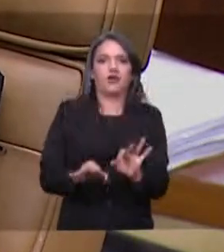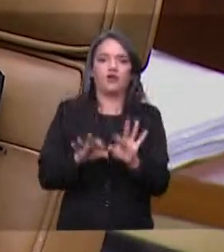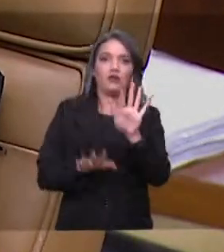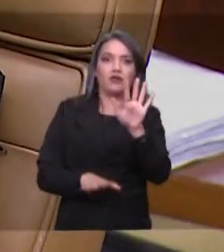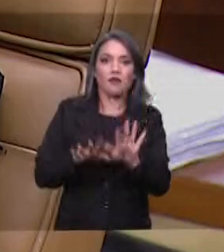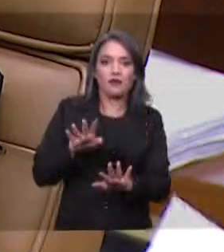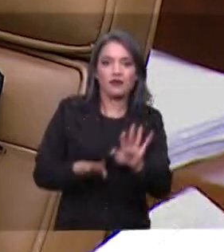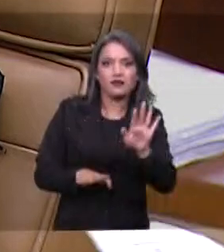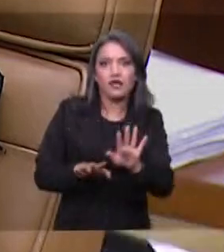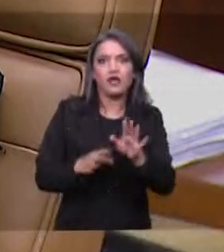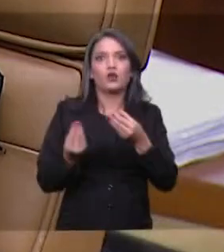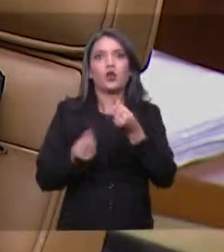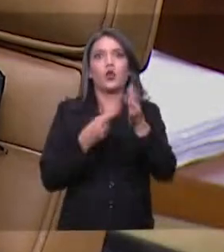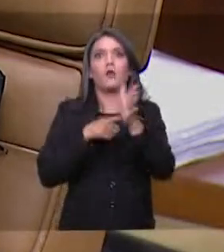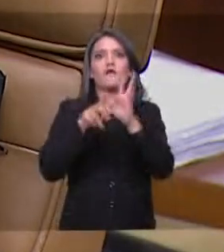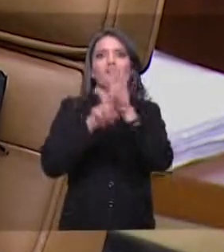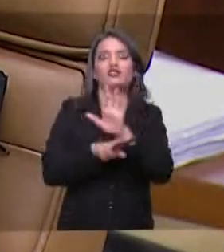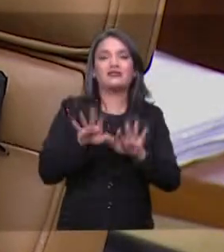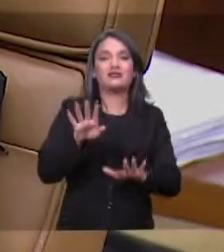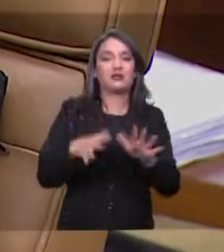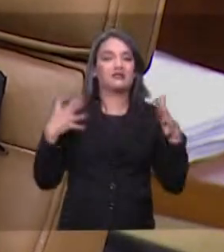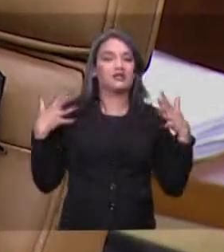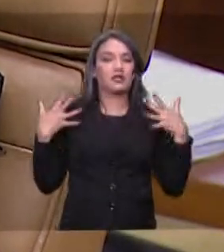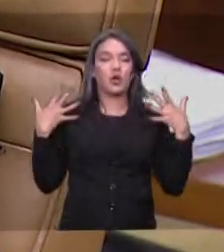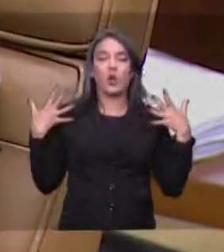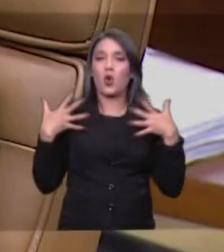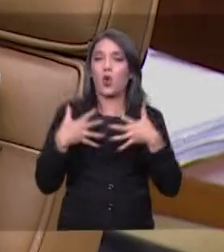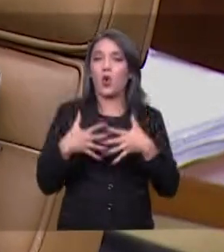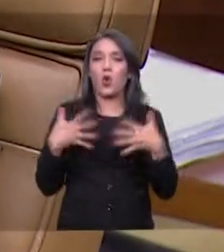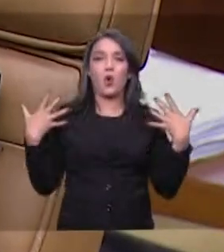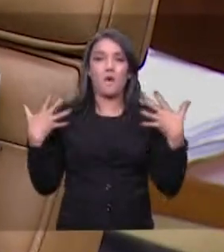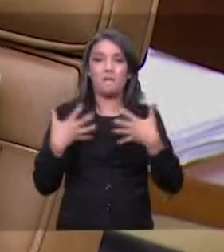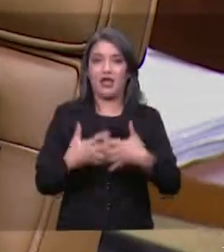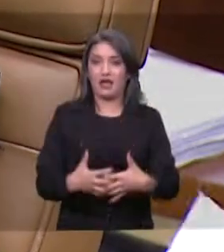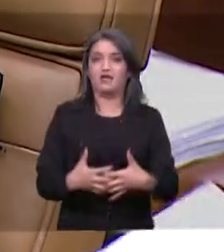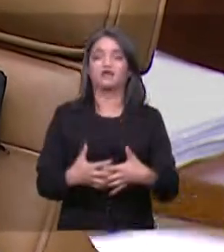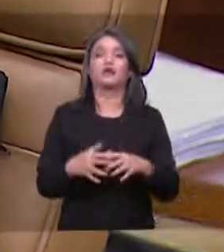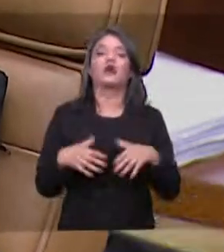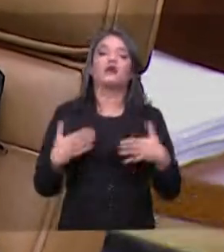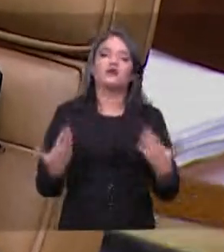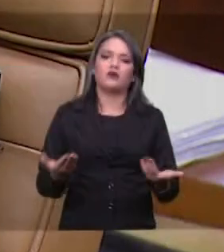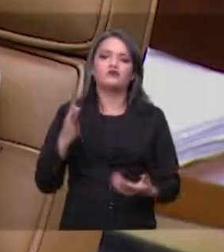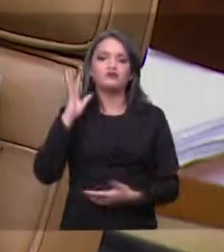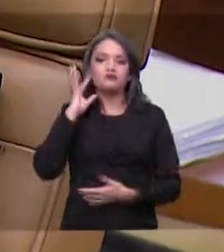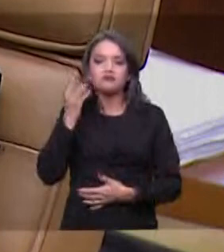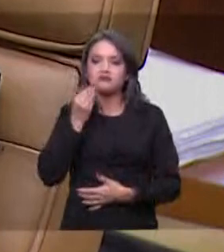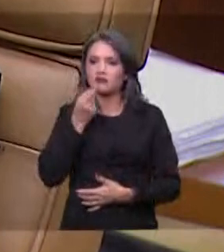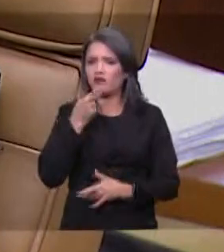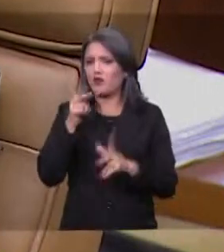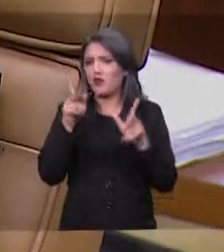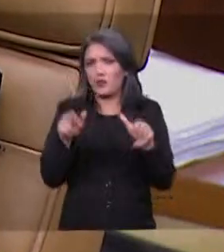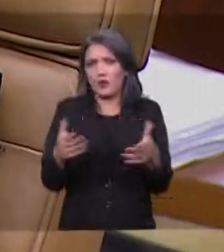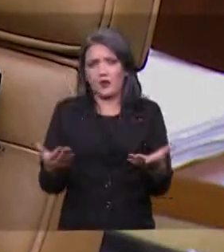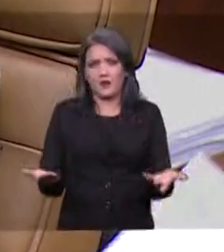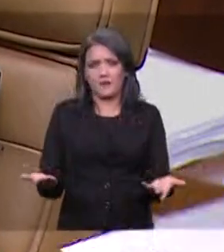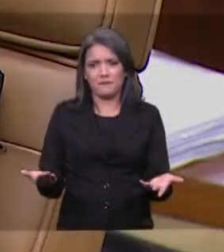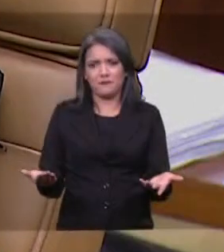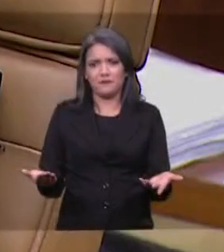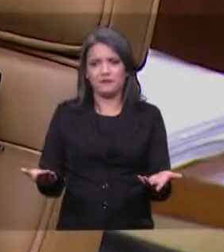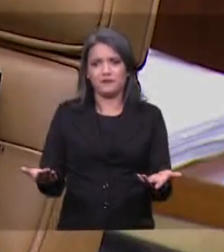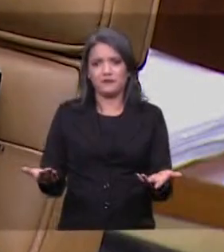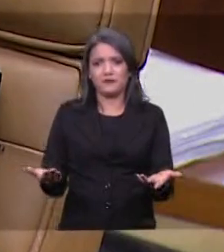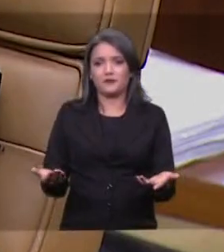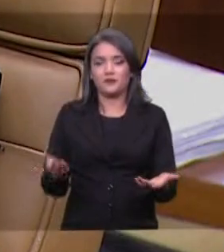da investigação. O ministro Dias Toffoli diz exatamente a mesma coisa. Ele, eu só